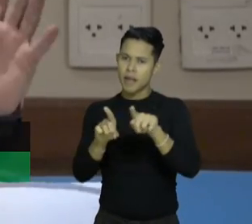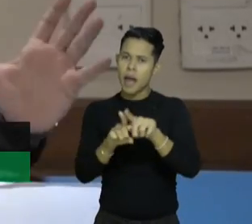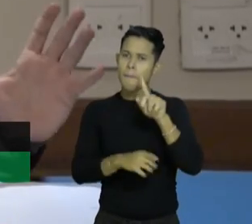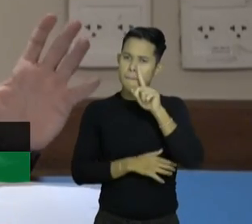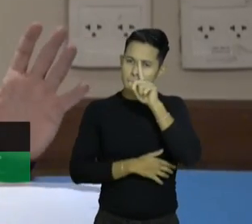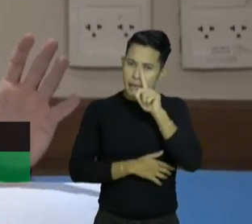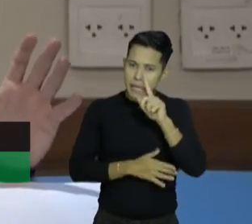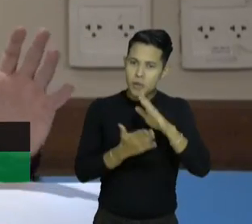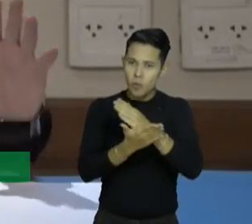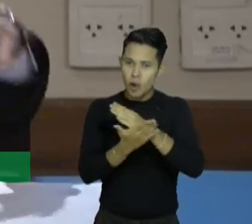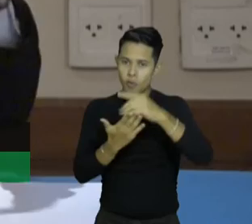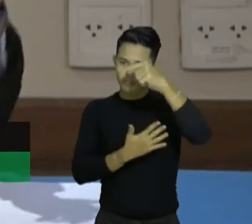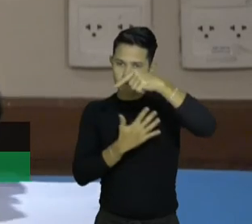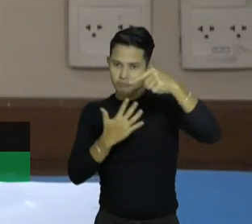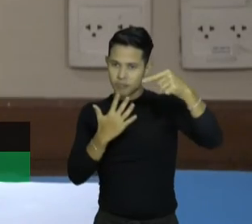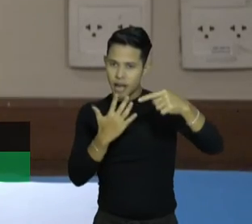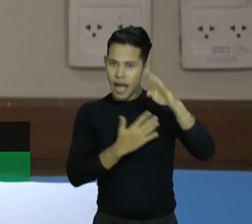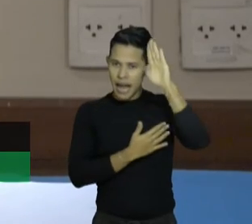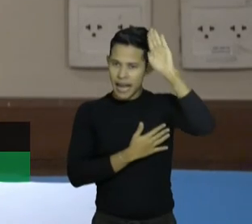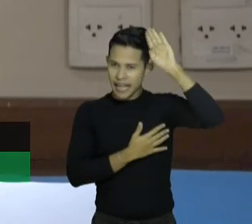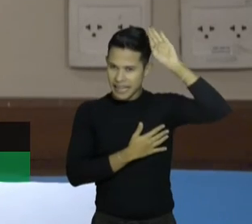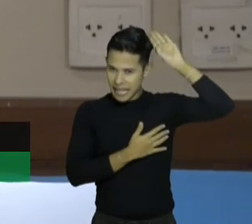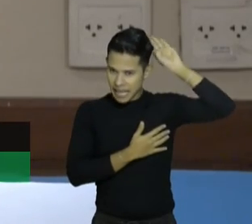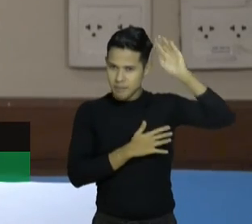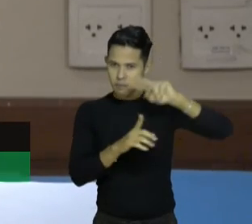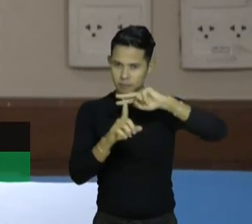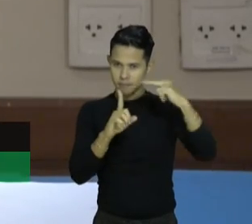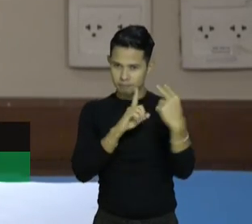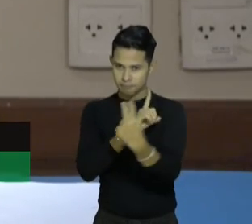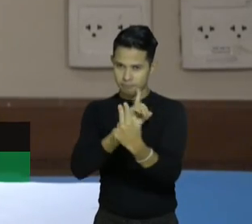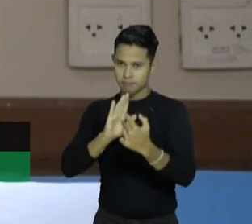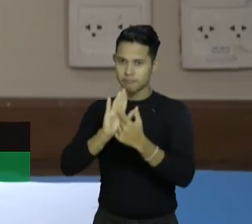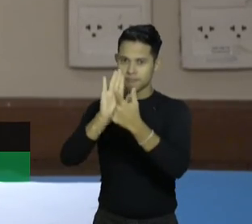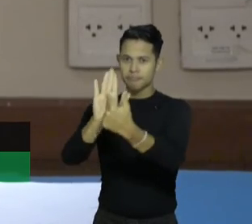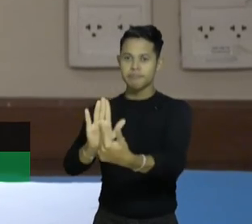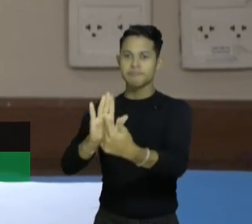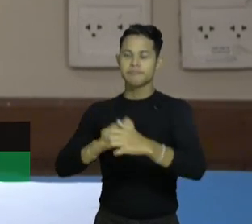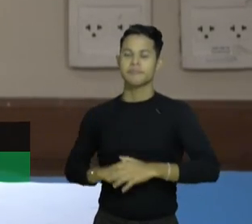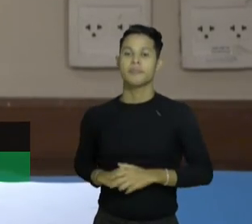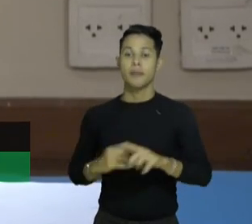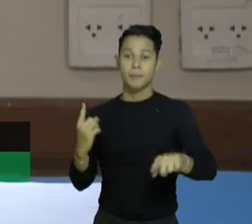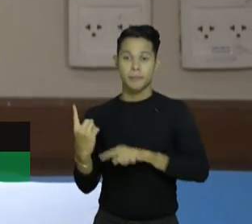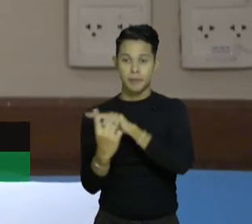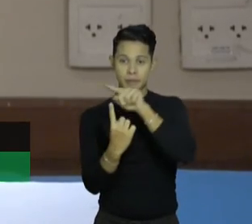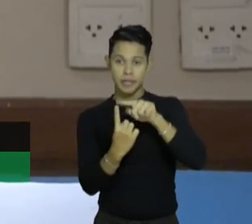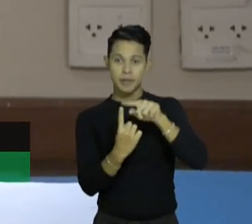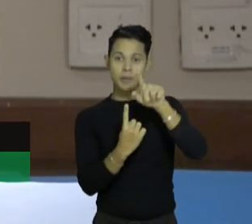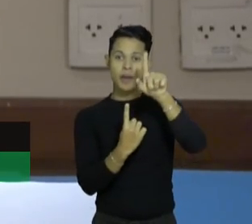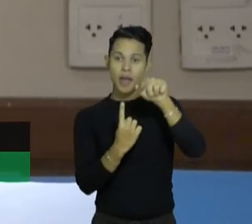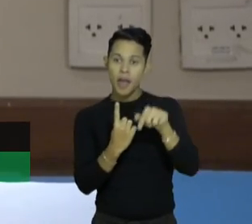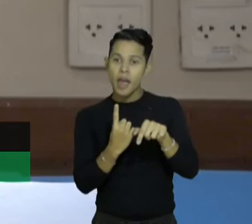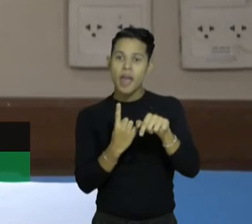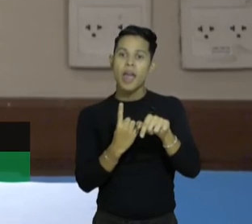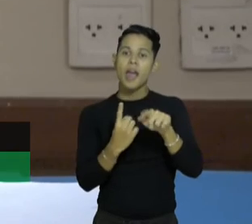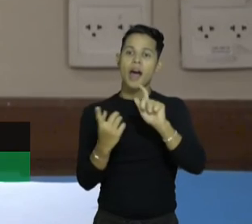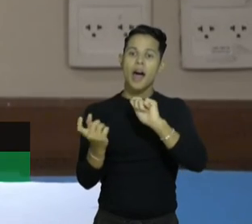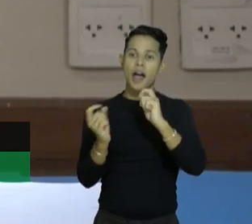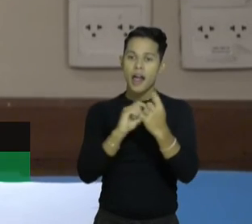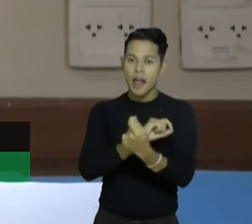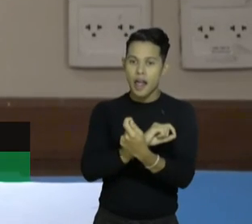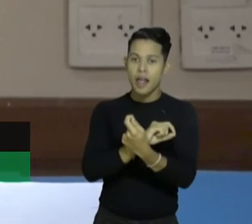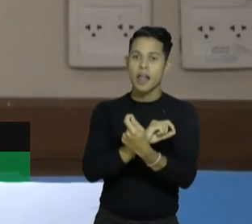vejo do ponto de vista acadêmico né E aí pra gente pensar um pouquinho né primeira coisa é a questão da da adequação a normas